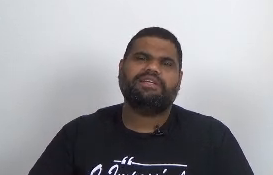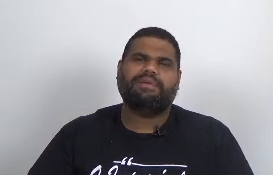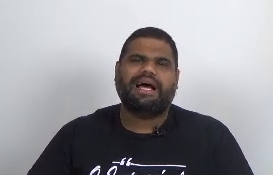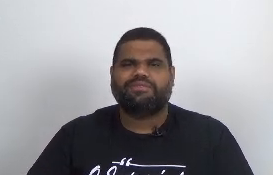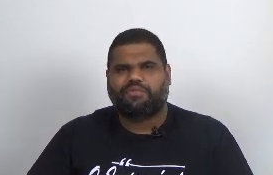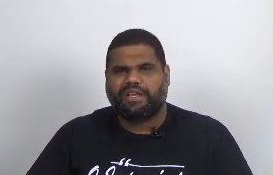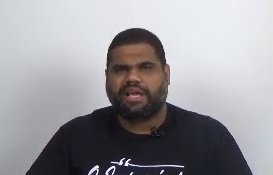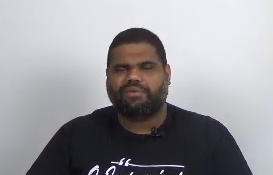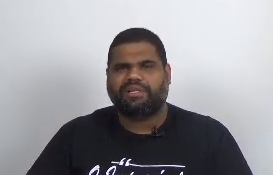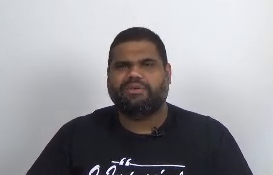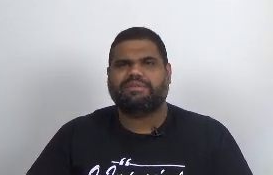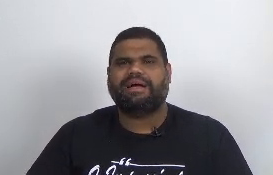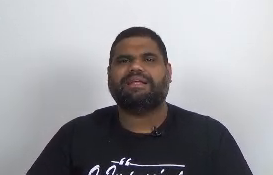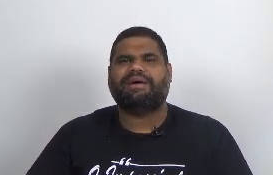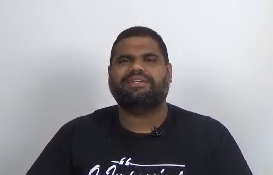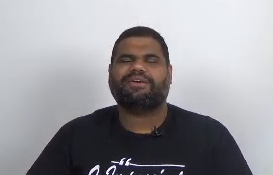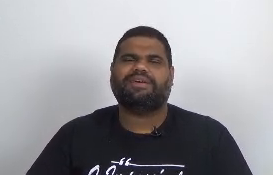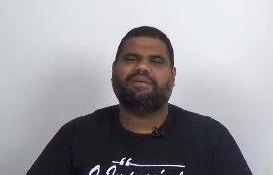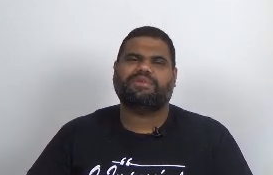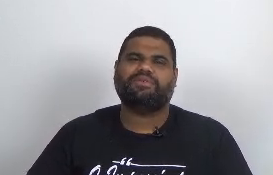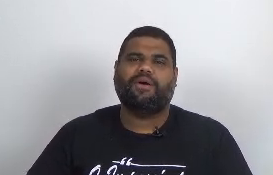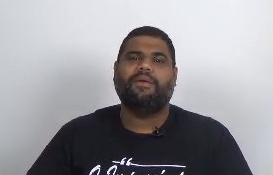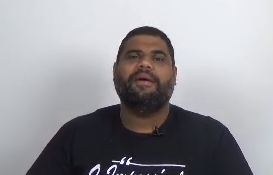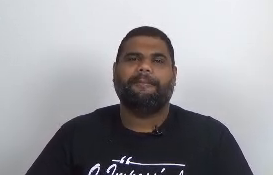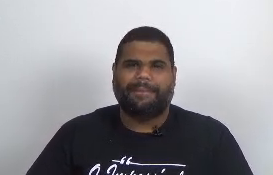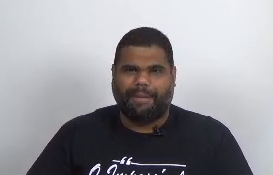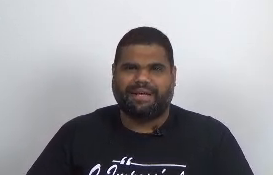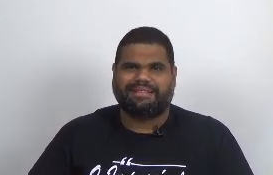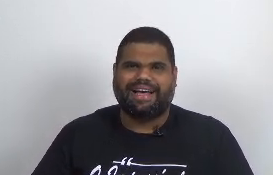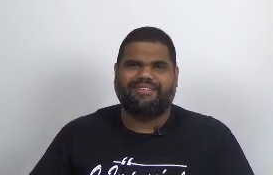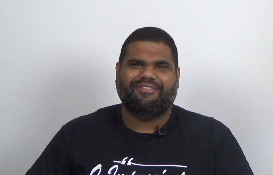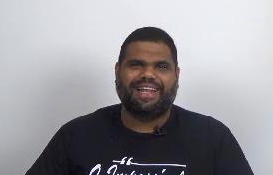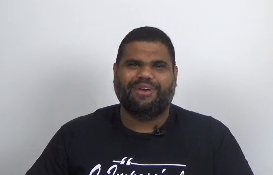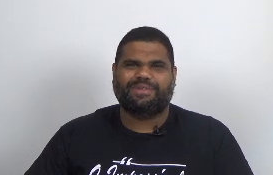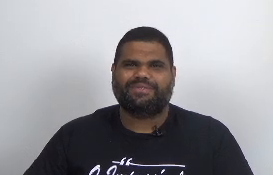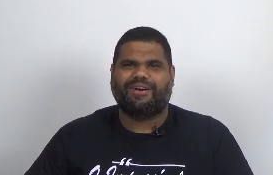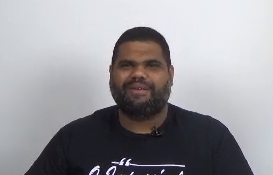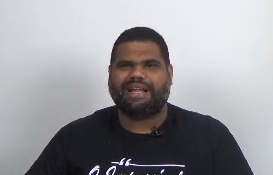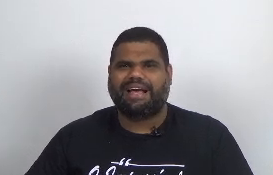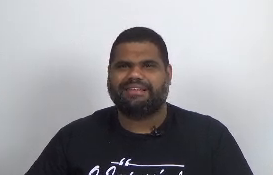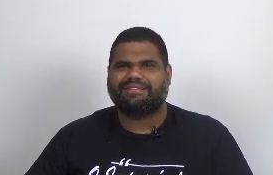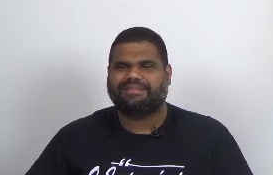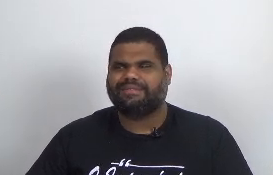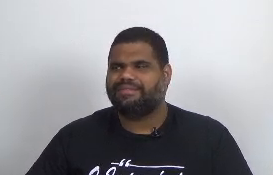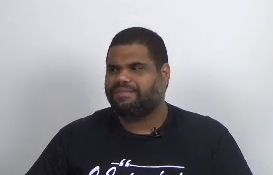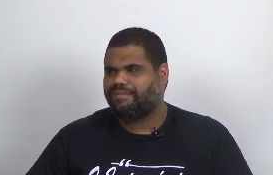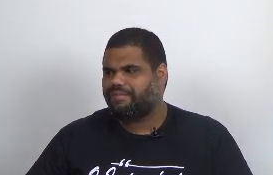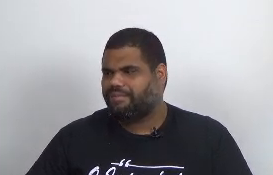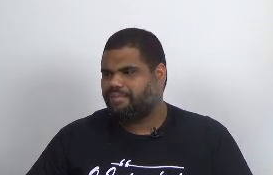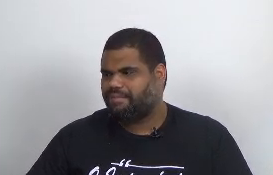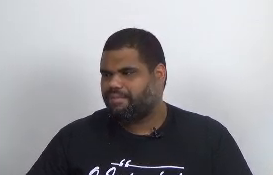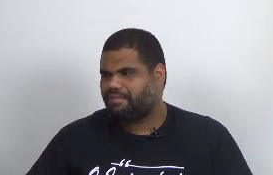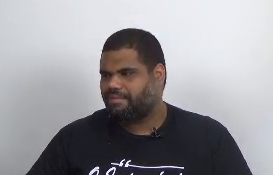Um forte abraço, fique com Deus. E matemática é o quê, pessoal? Para passar. Valeu, pessoal. Um abraço.